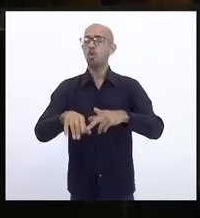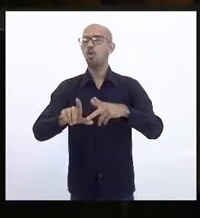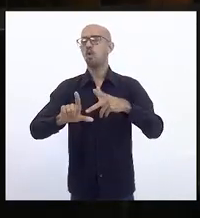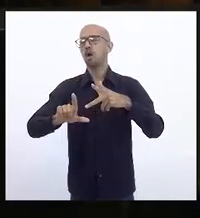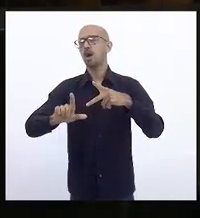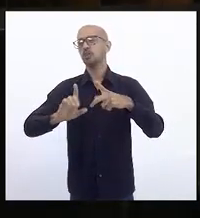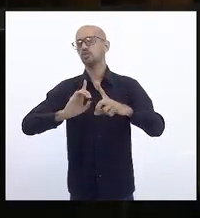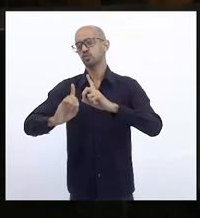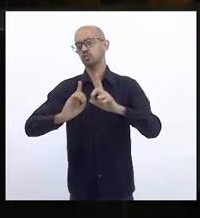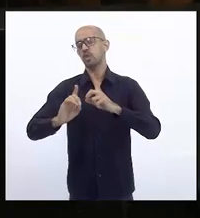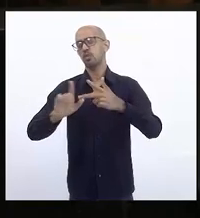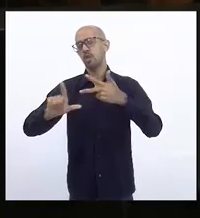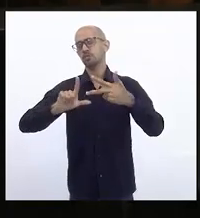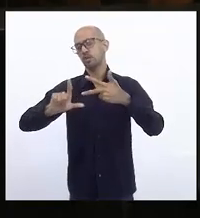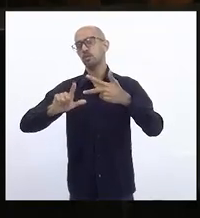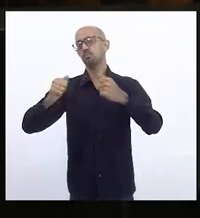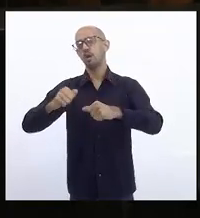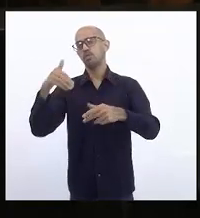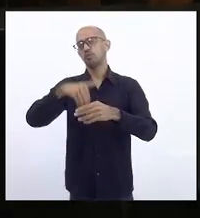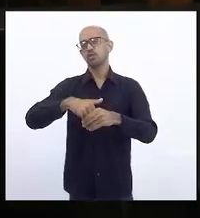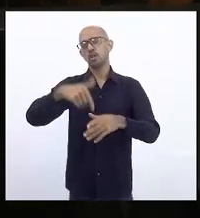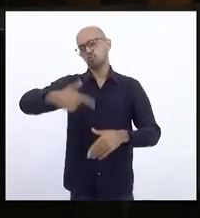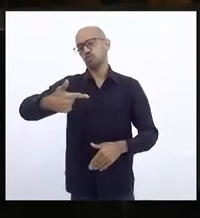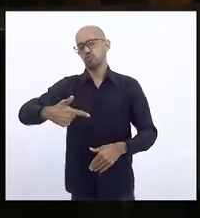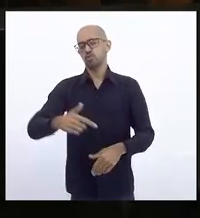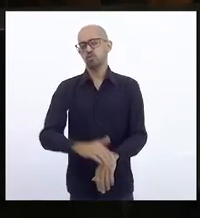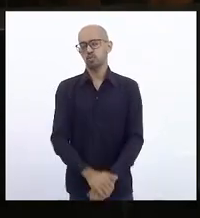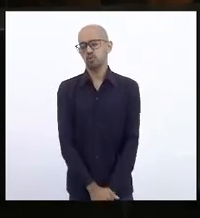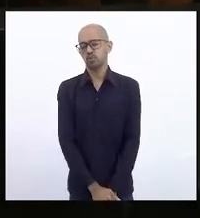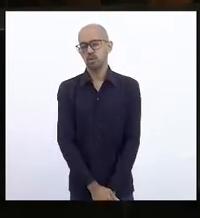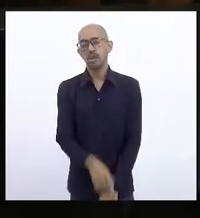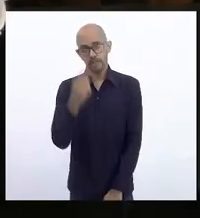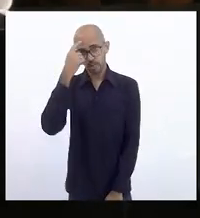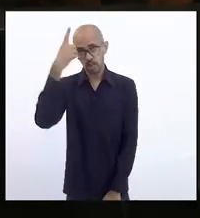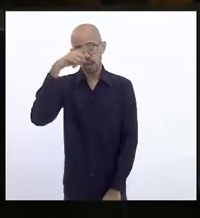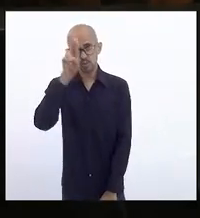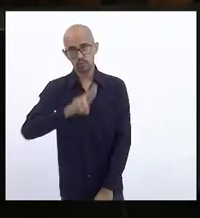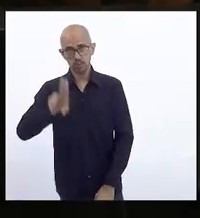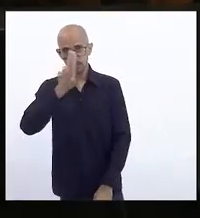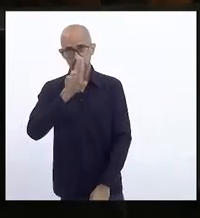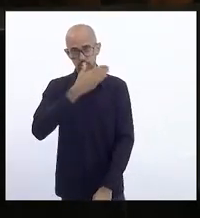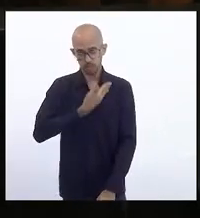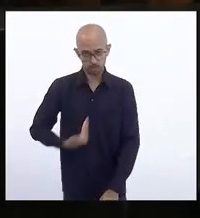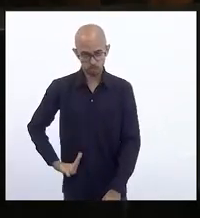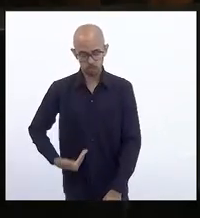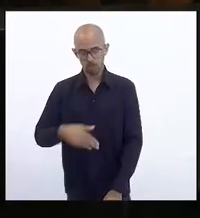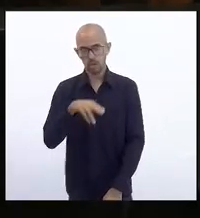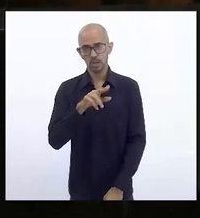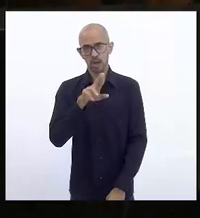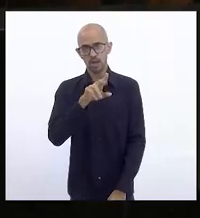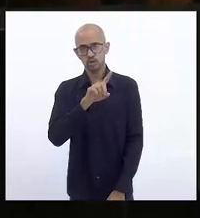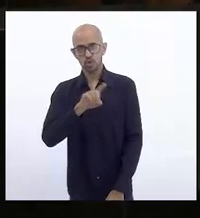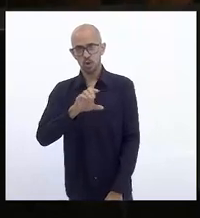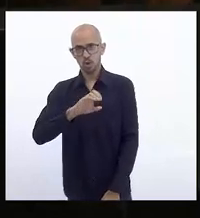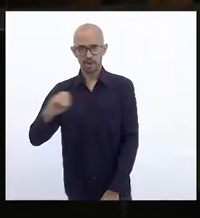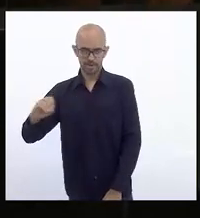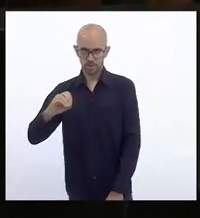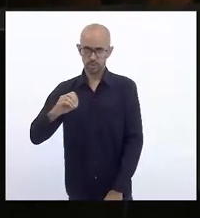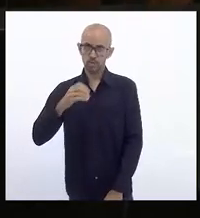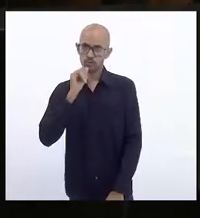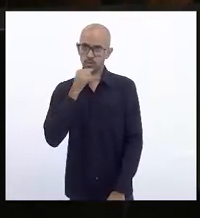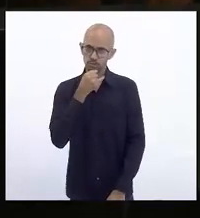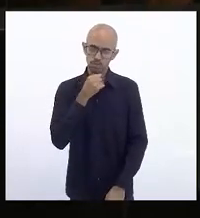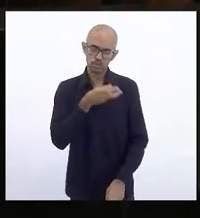a manutenção da ideia de uma universidade pública na Zona Oeste. E hoje é triste reconhecer